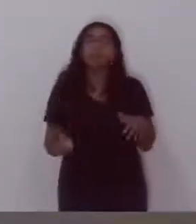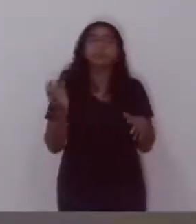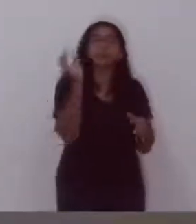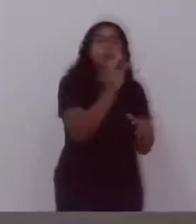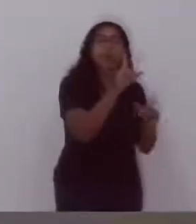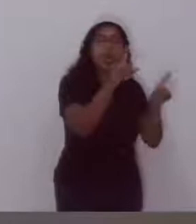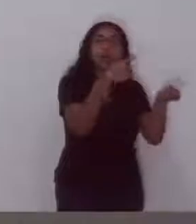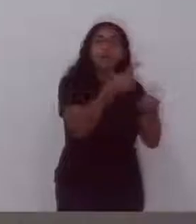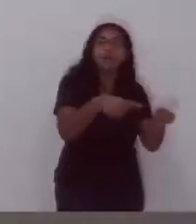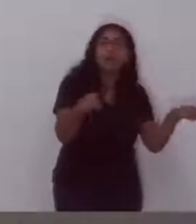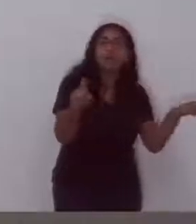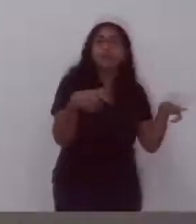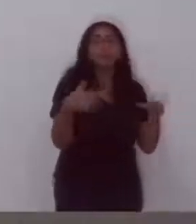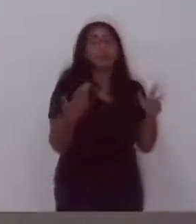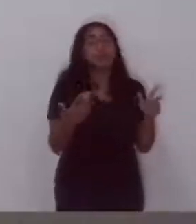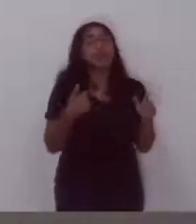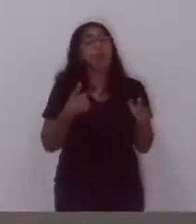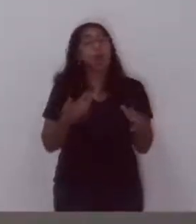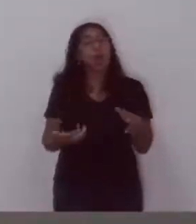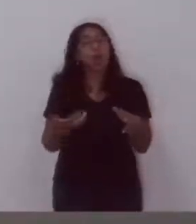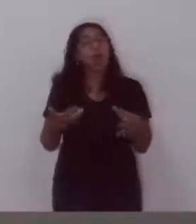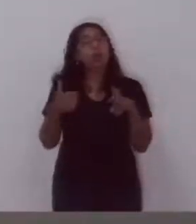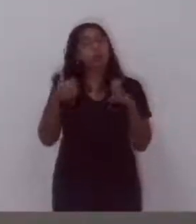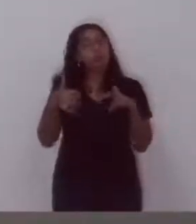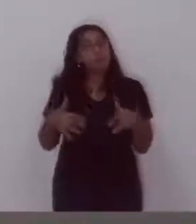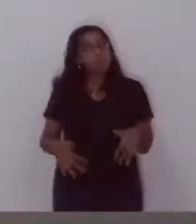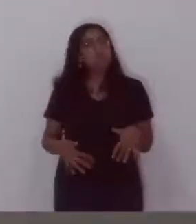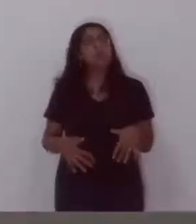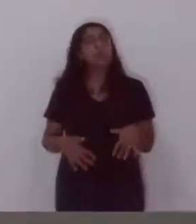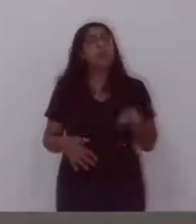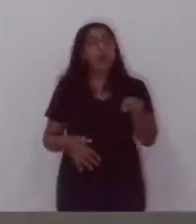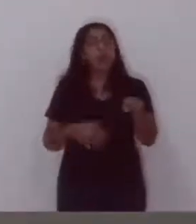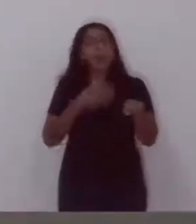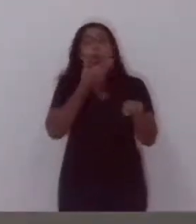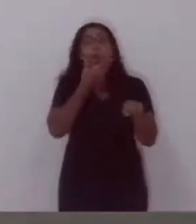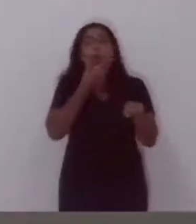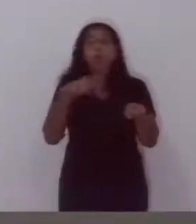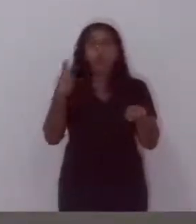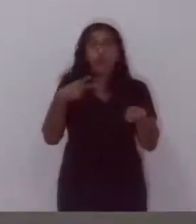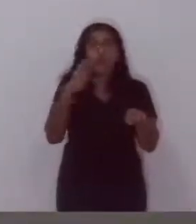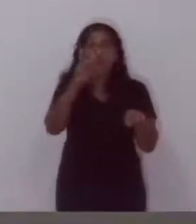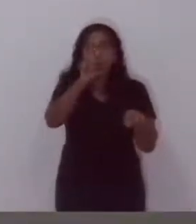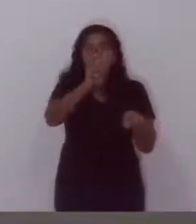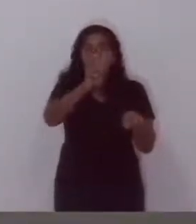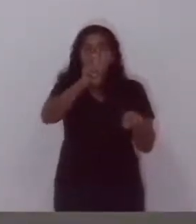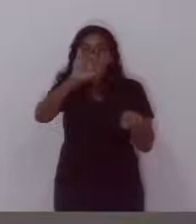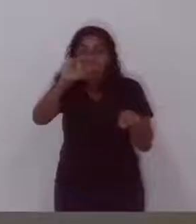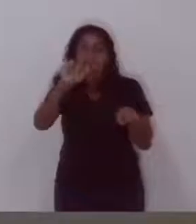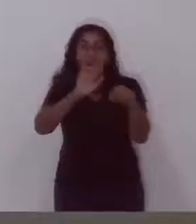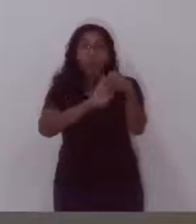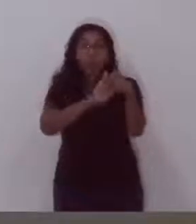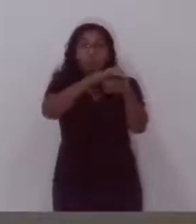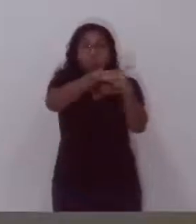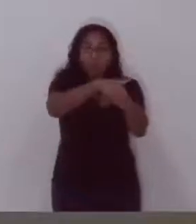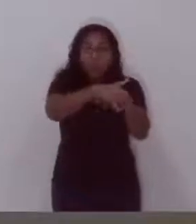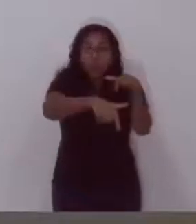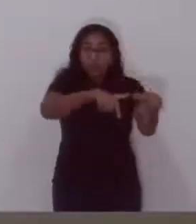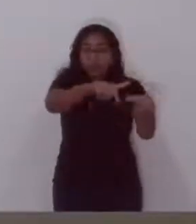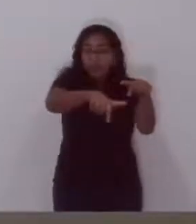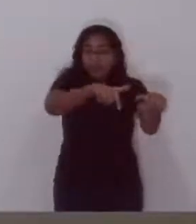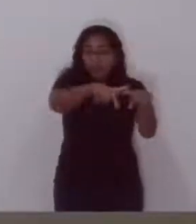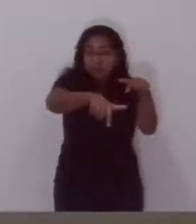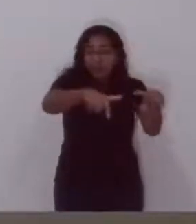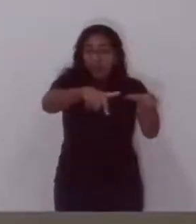Vinhedo. Então, eu quero aqui registrar o Macaxeira, que mesmo trabalhando a noite toda, teve